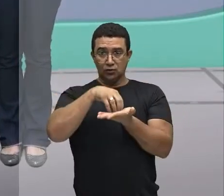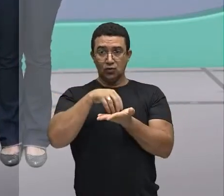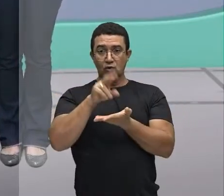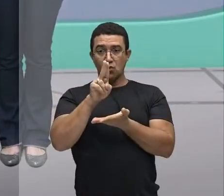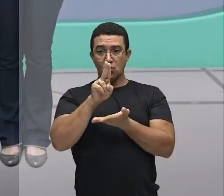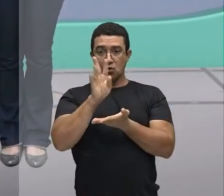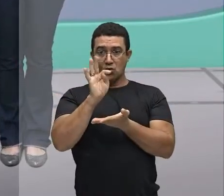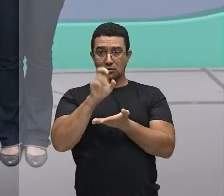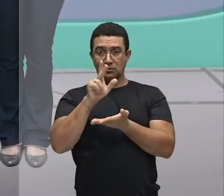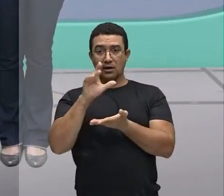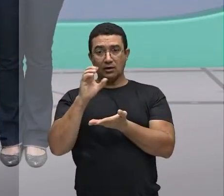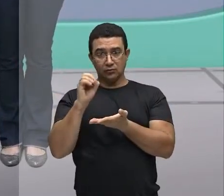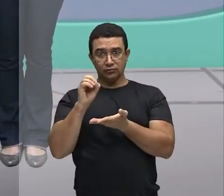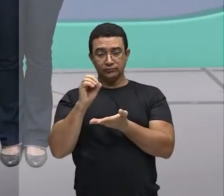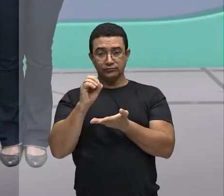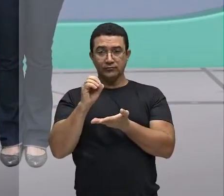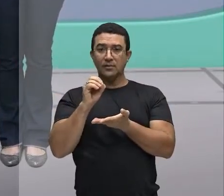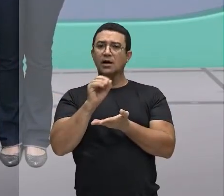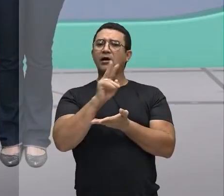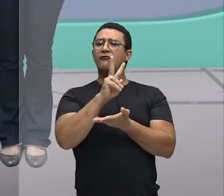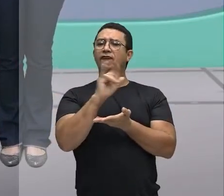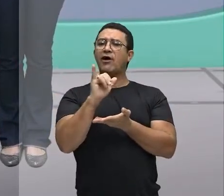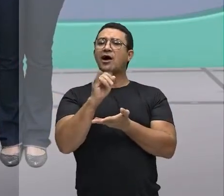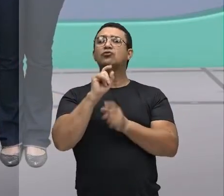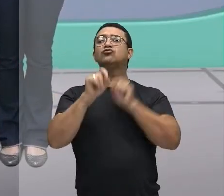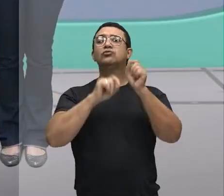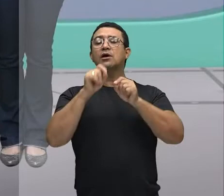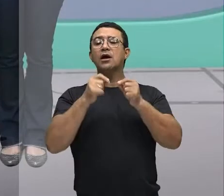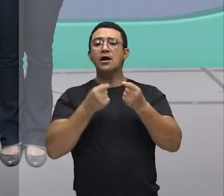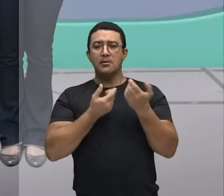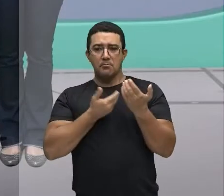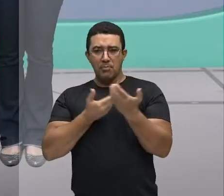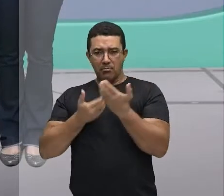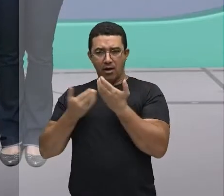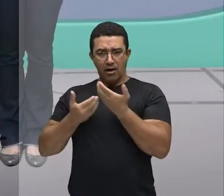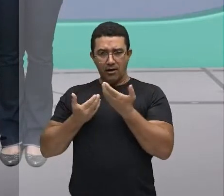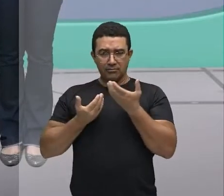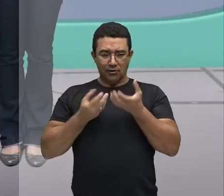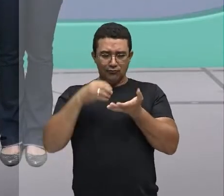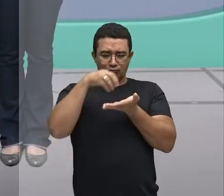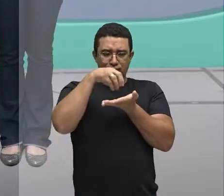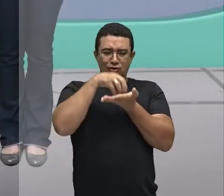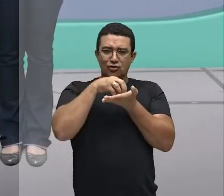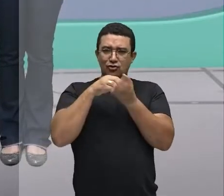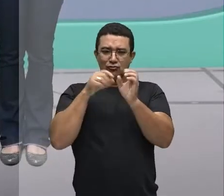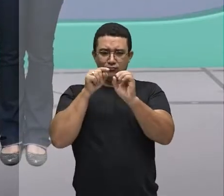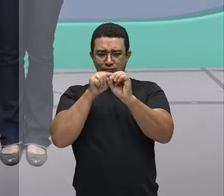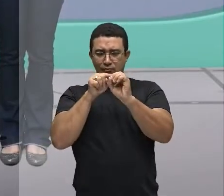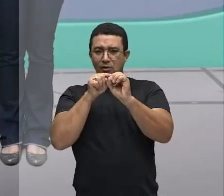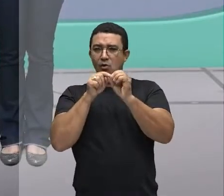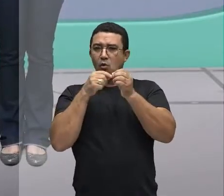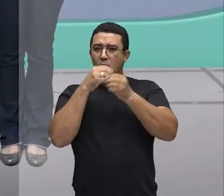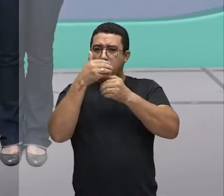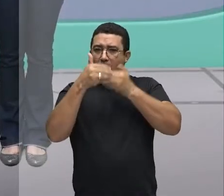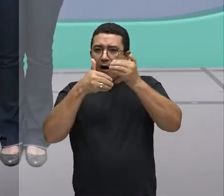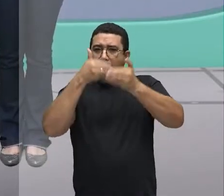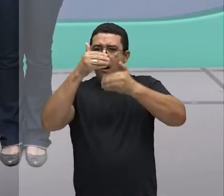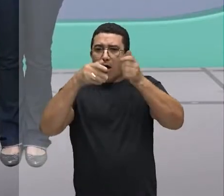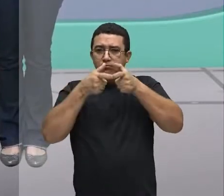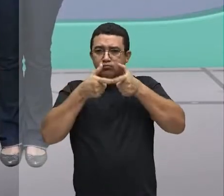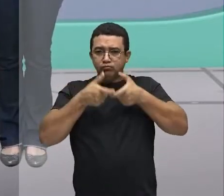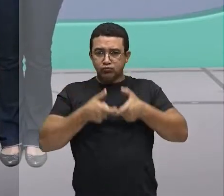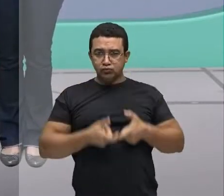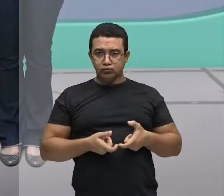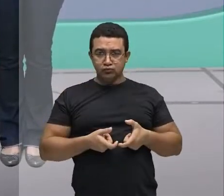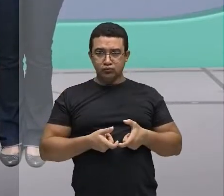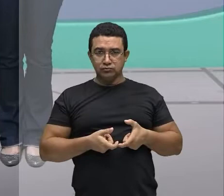útero é o órgão onde o neném, o embrião vai se desenvolver, né? Ele tem essa capacidade de crescer para que